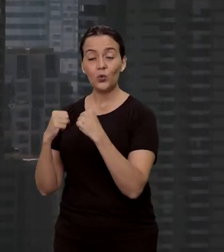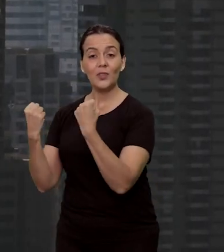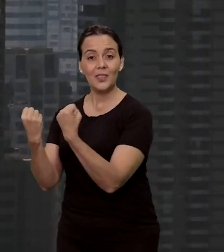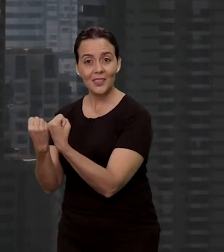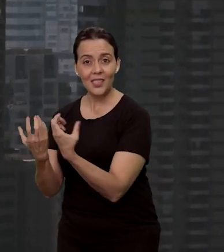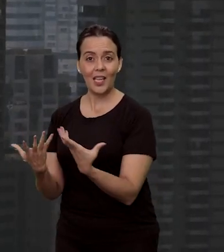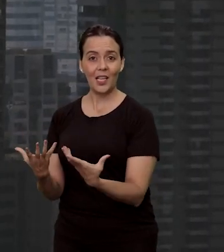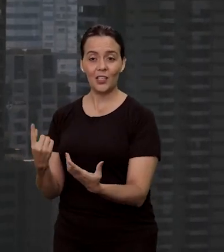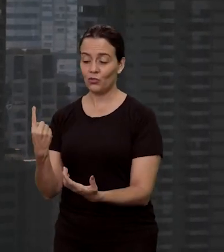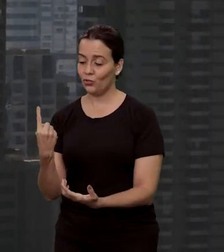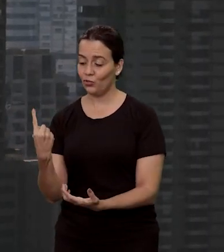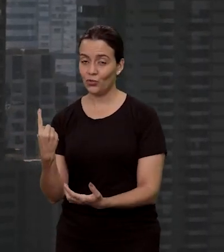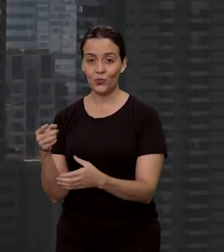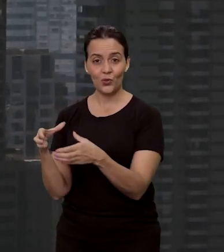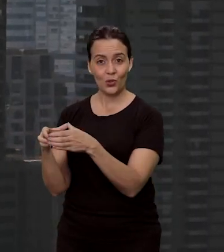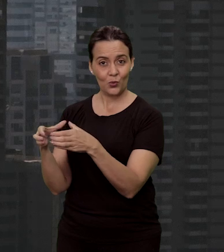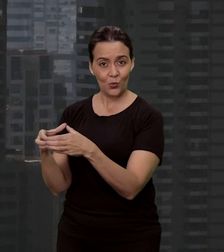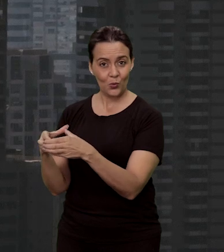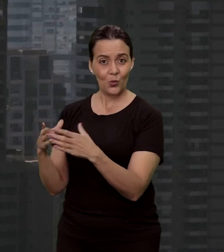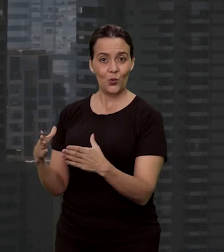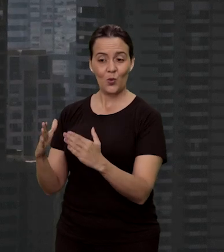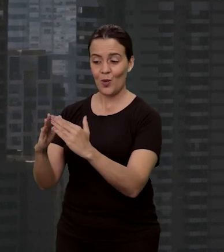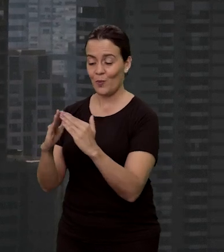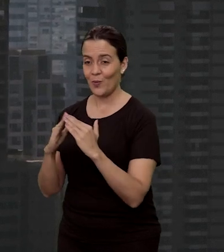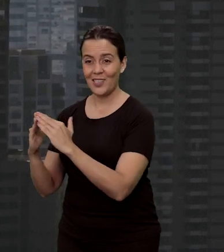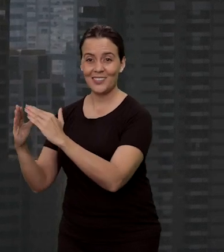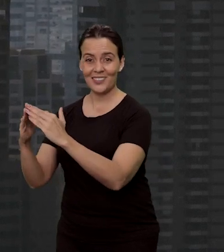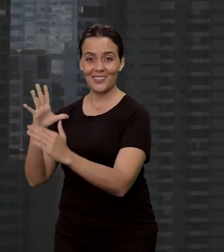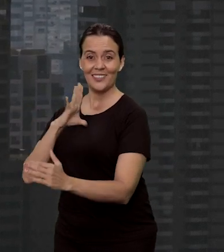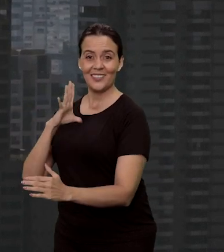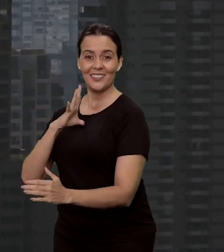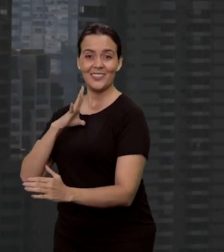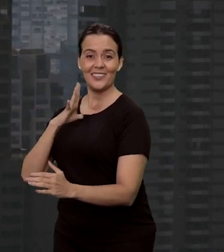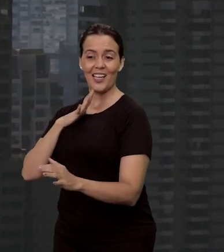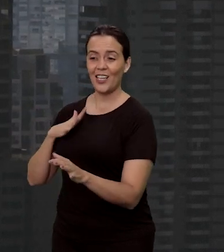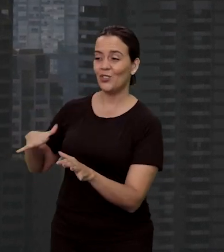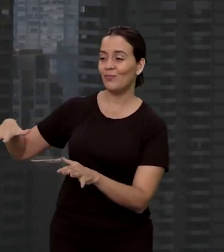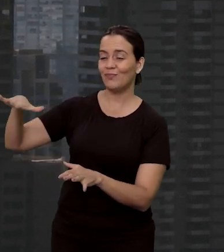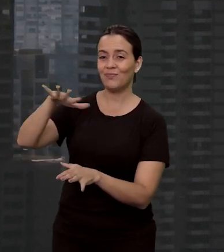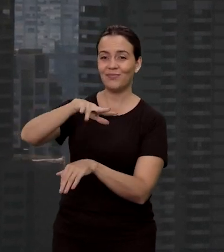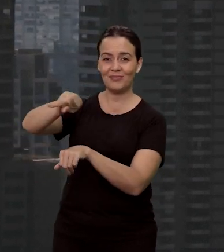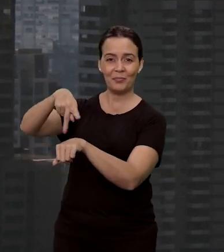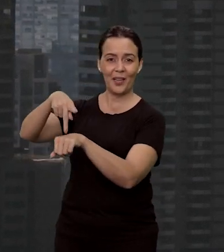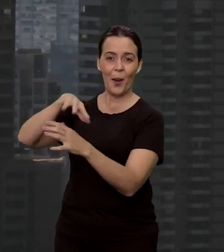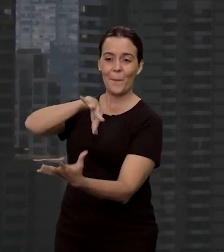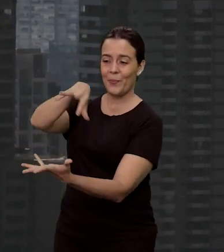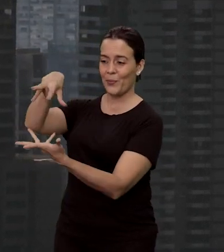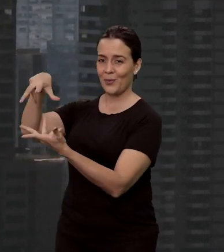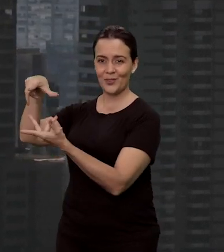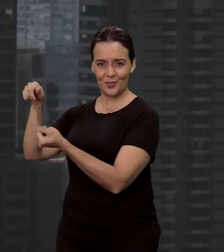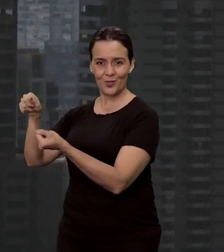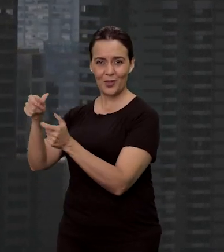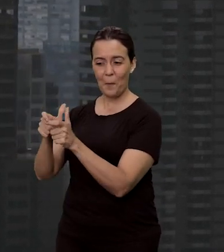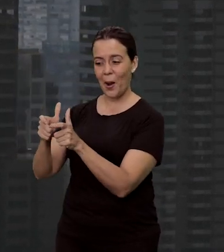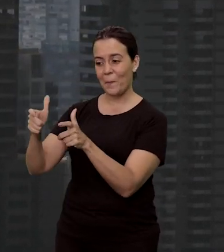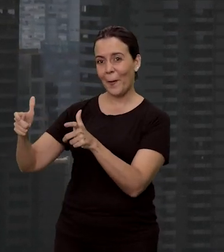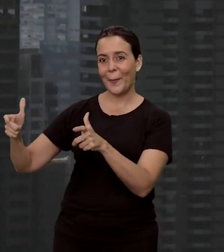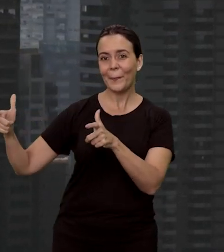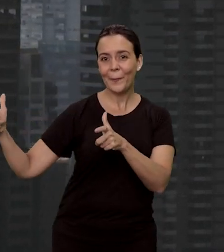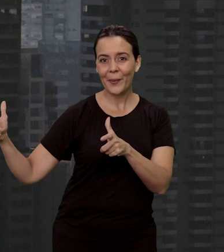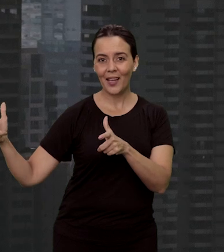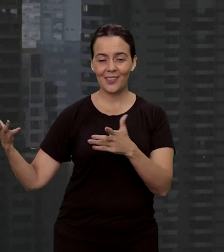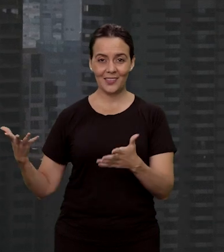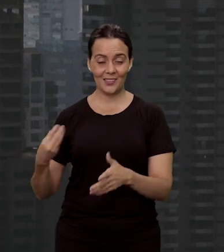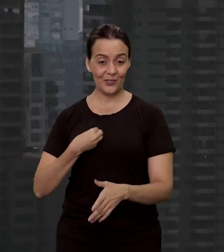grupo, vila, cidade, nação, transnação, etc. E essa organização